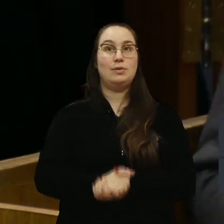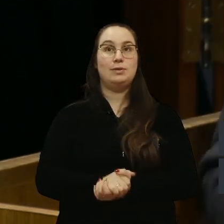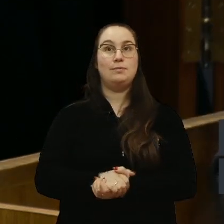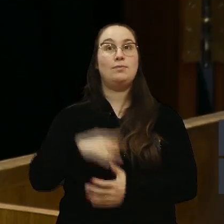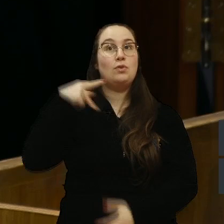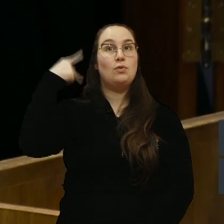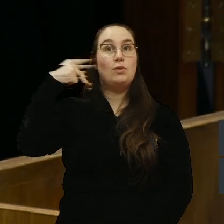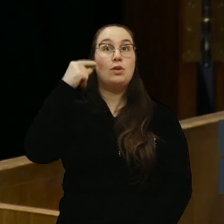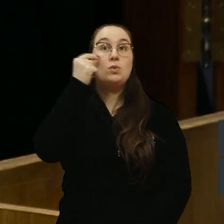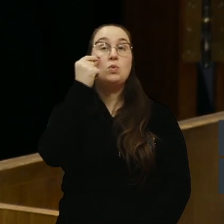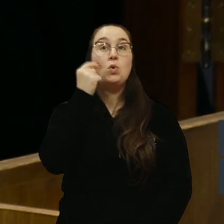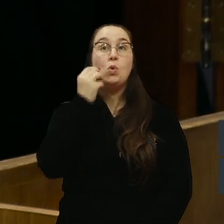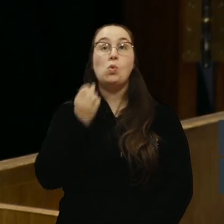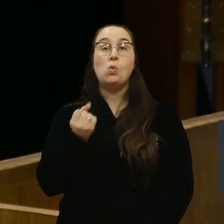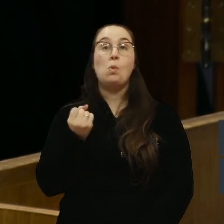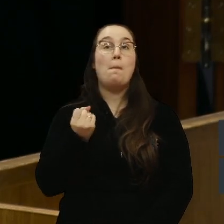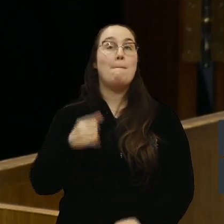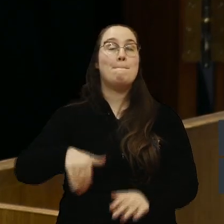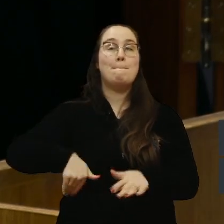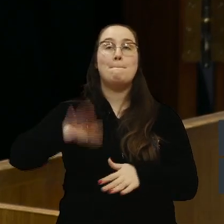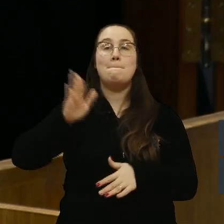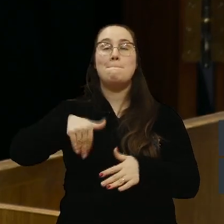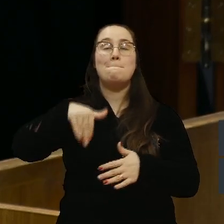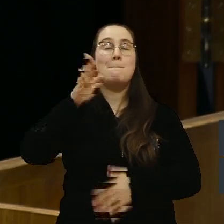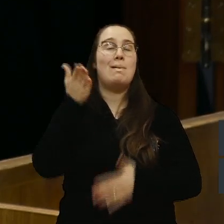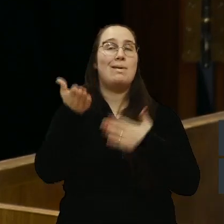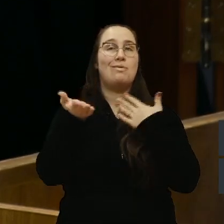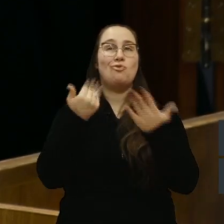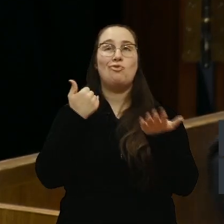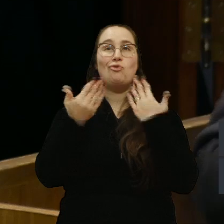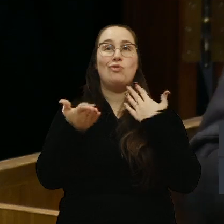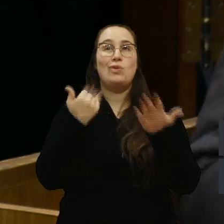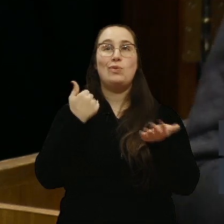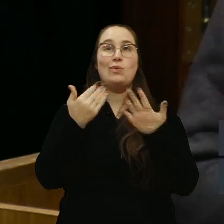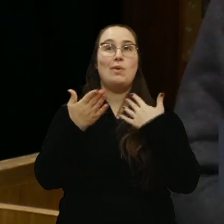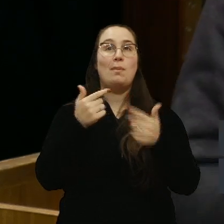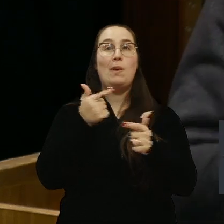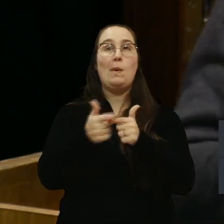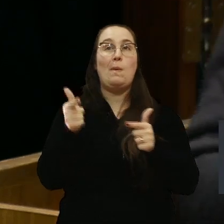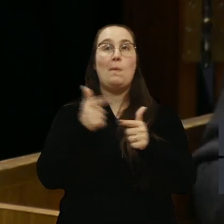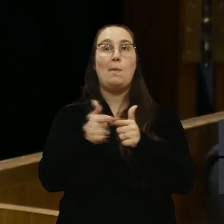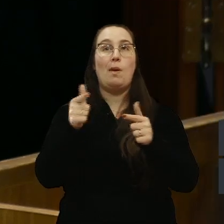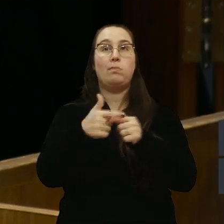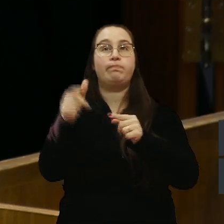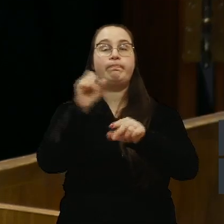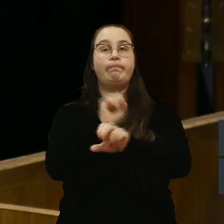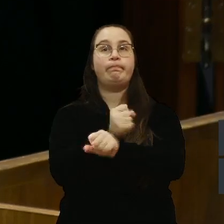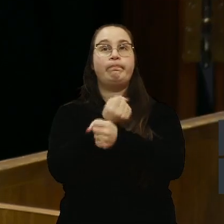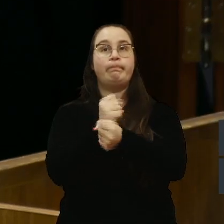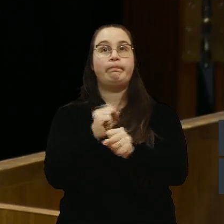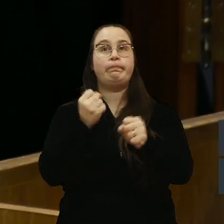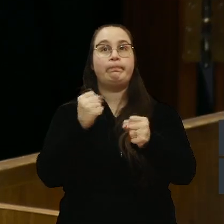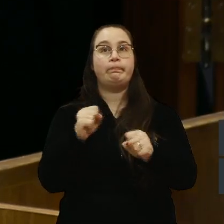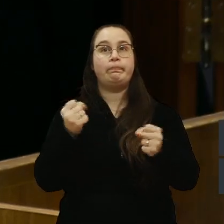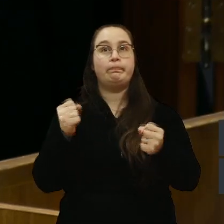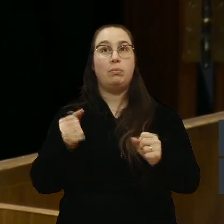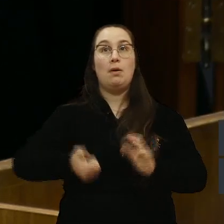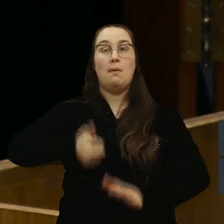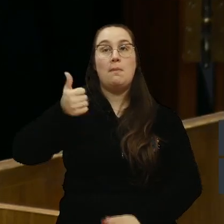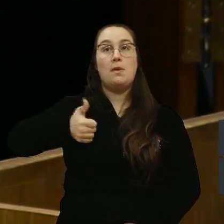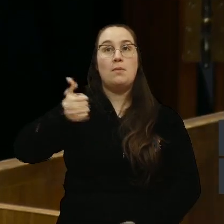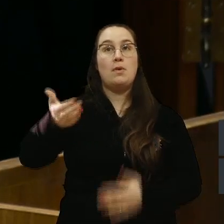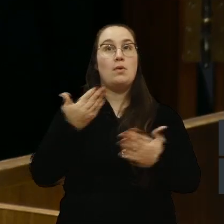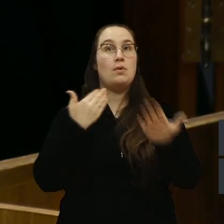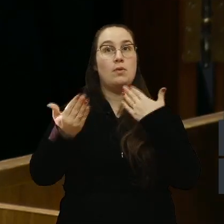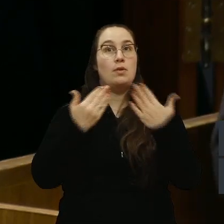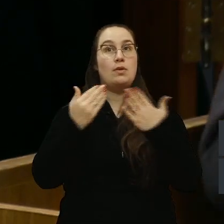Vereador Cláudio, quanto mais nós estamos discutindo, mais o problema está aumentando. Primeiro, nós estávamos